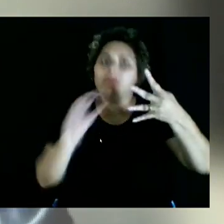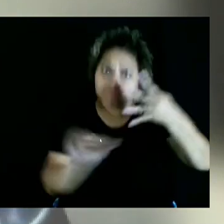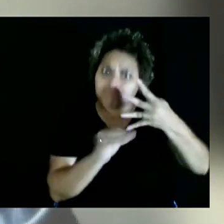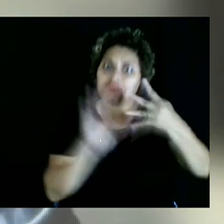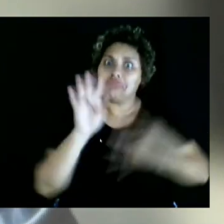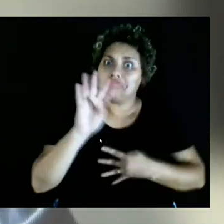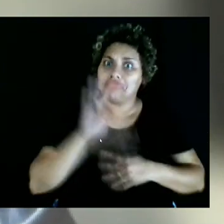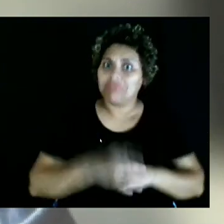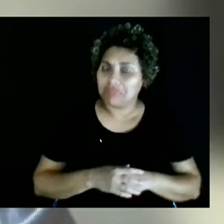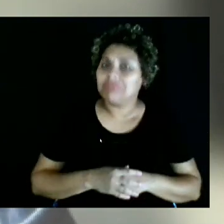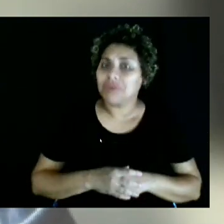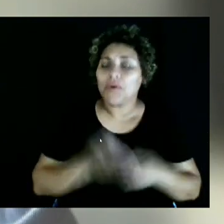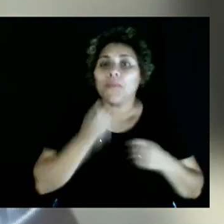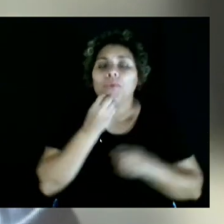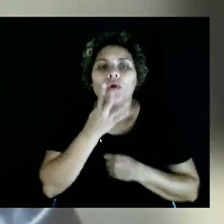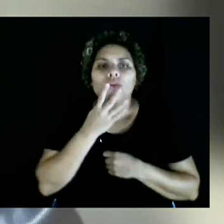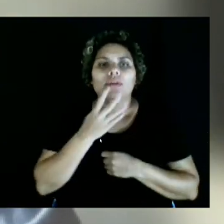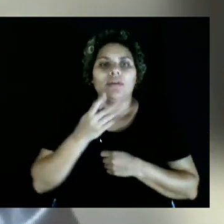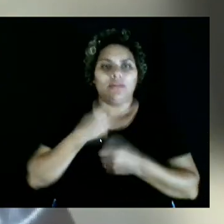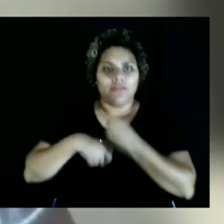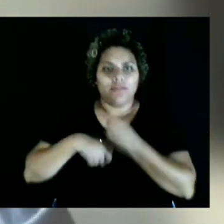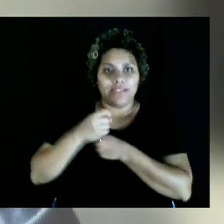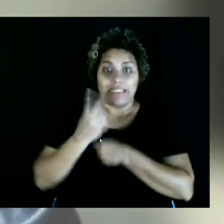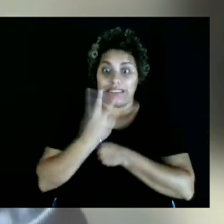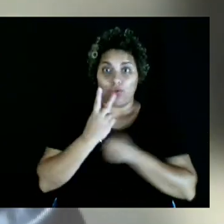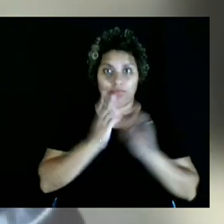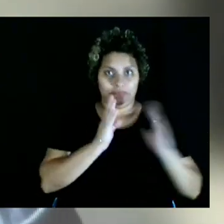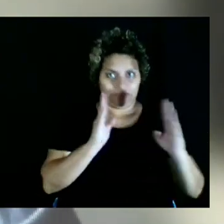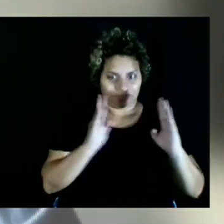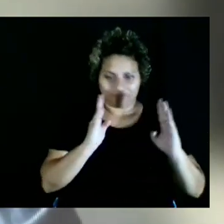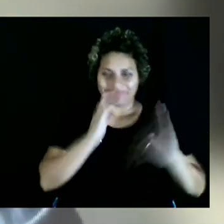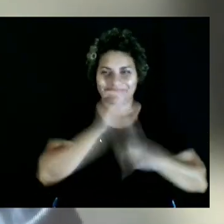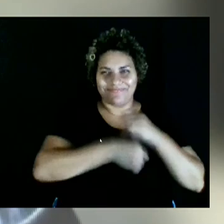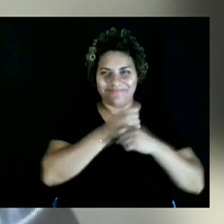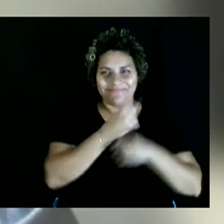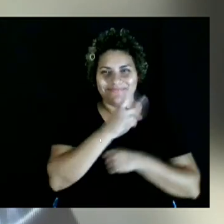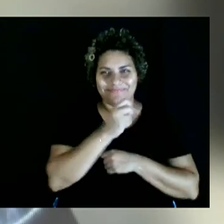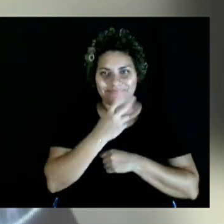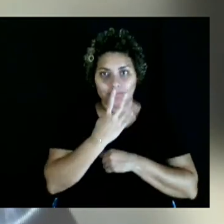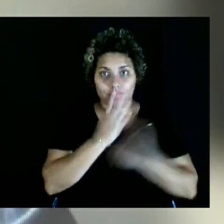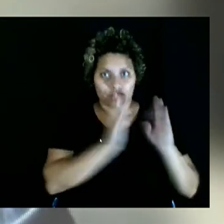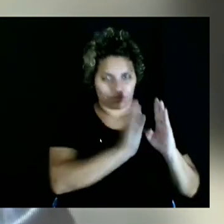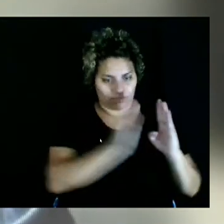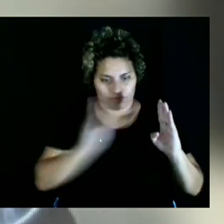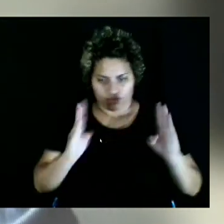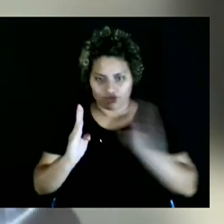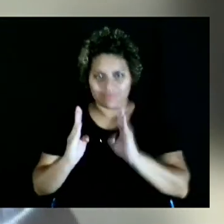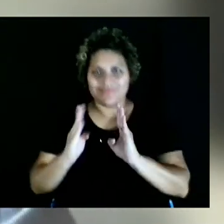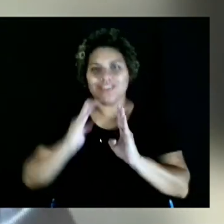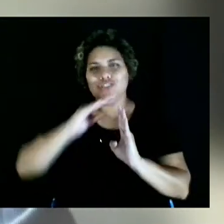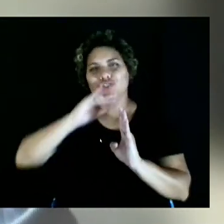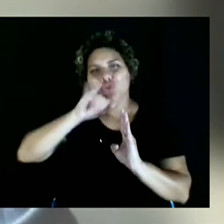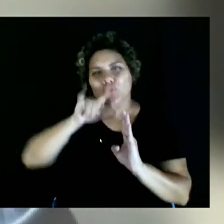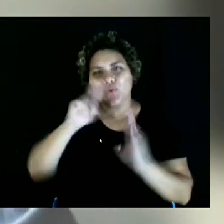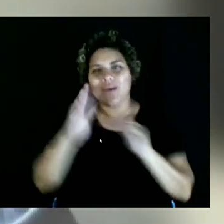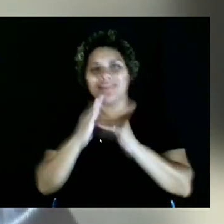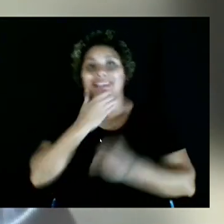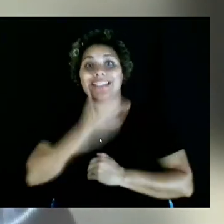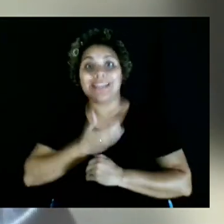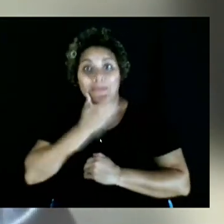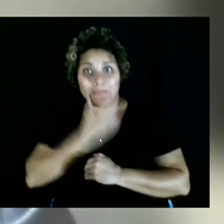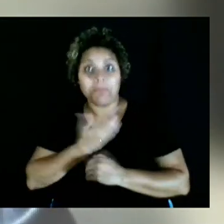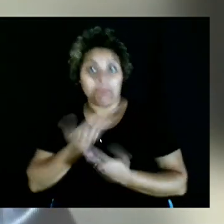2024, segundo semestre de 2024. 108 entidades associativas acabaram respondendo a nossa pesquisa, o que é um dado